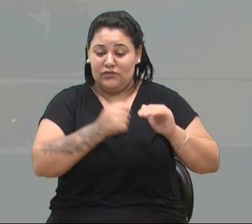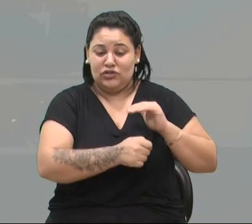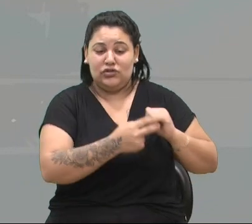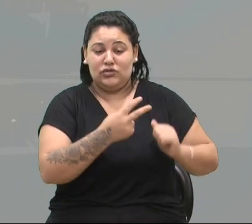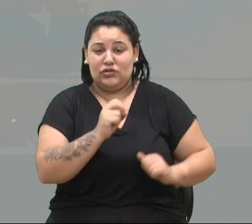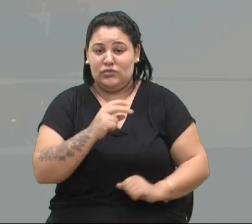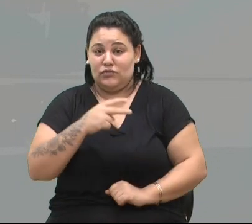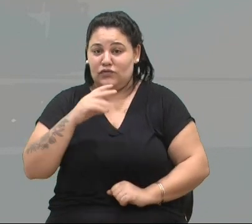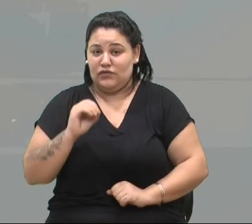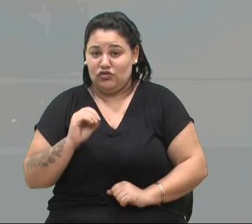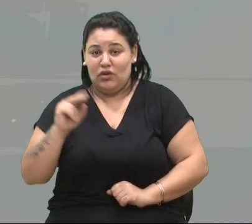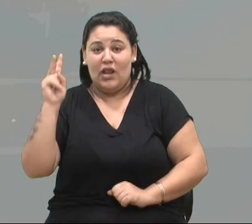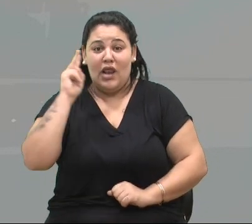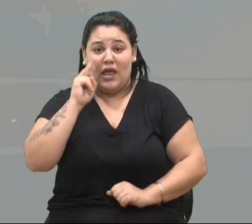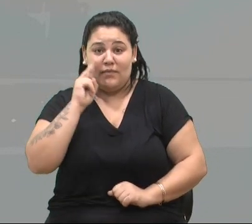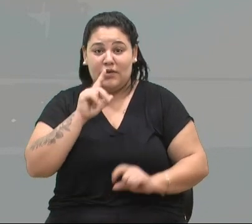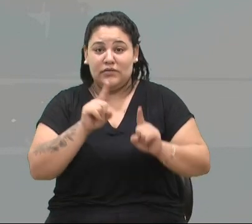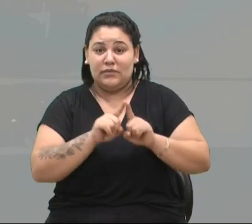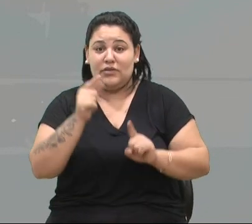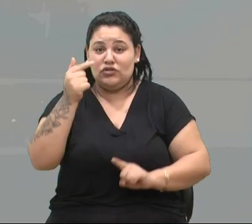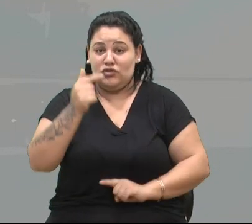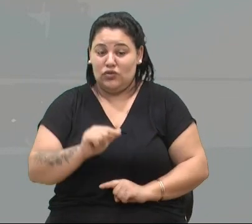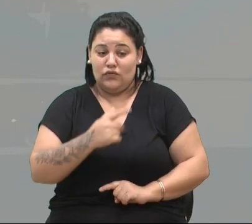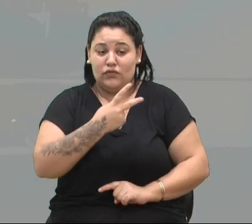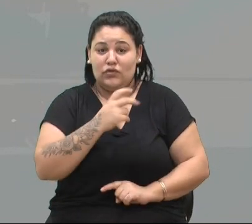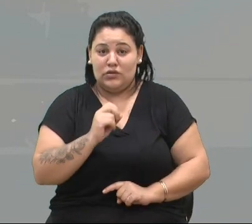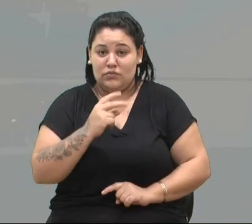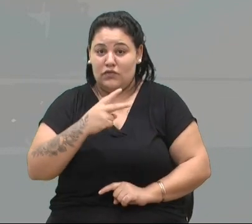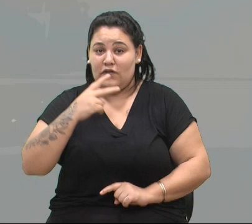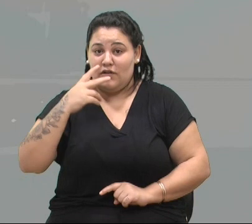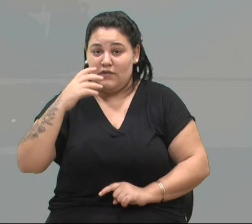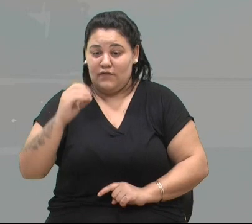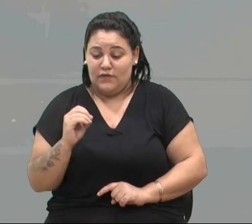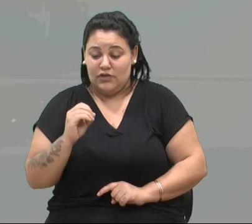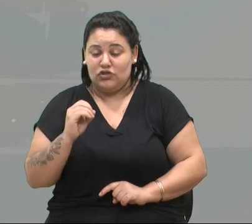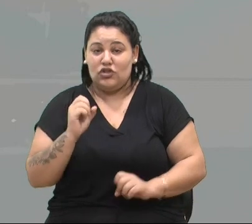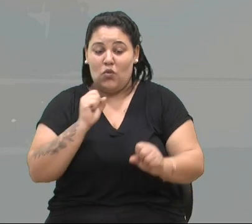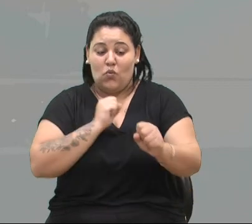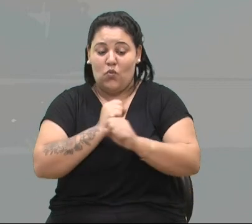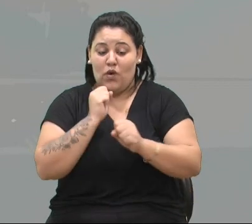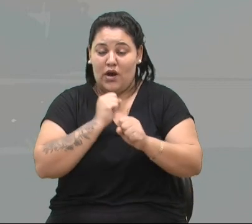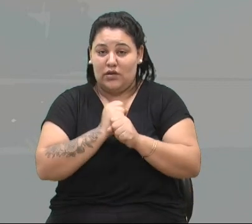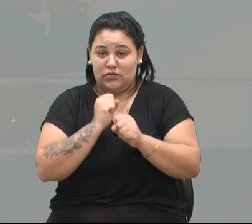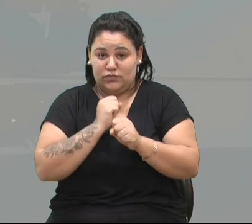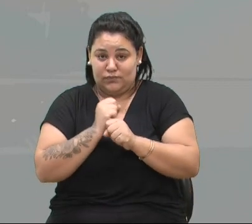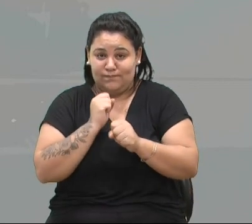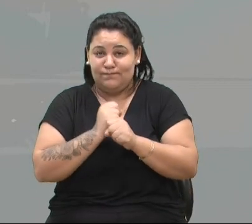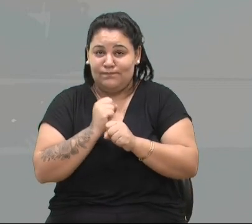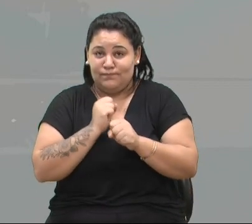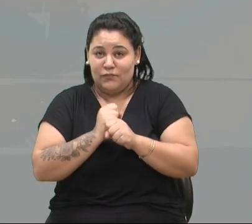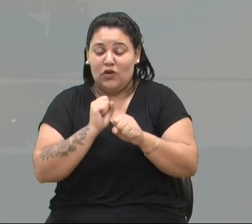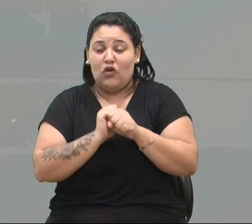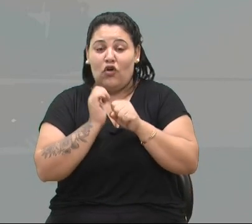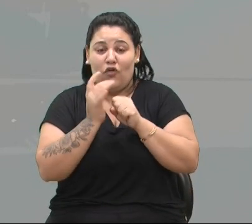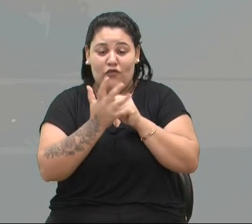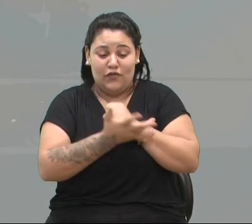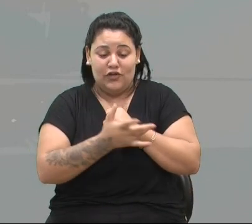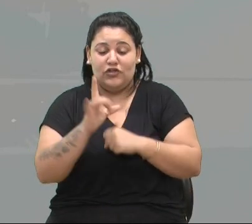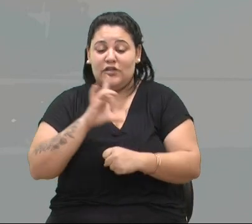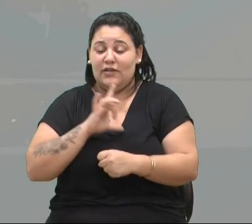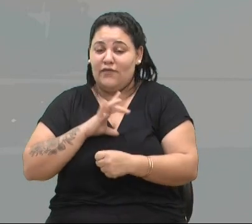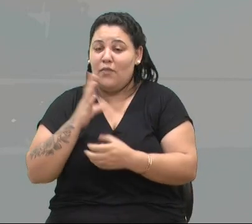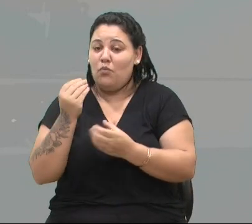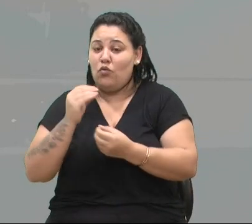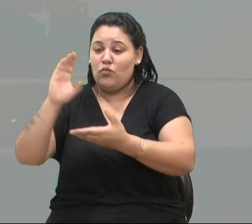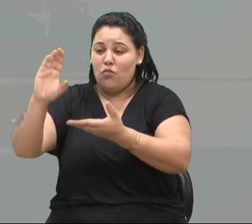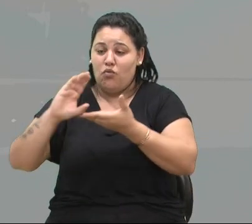2020. Lembrando, de novo, que 2020 foi um ano de pandemia, que veio muito recurso de